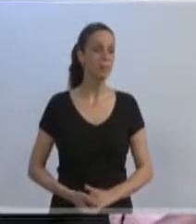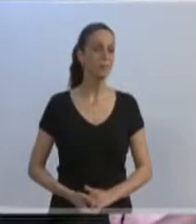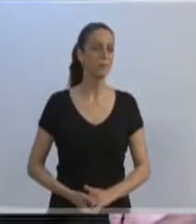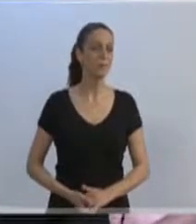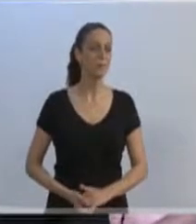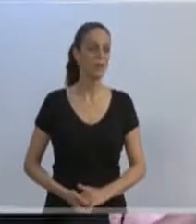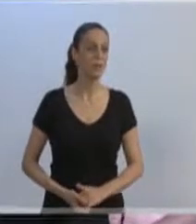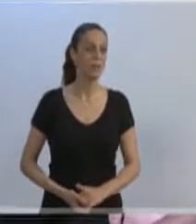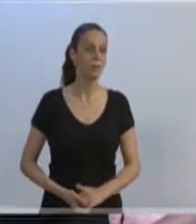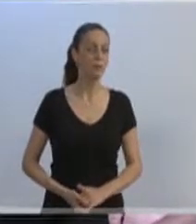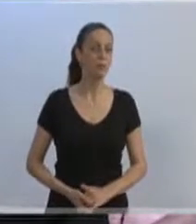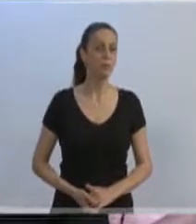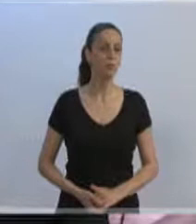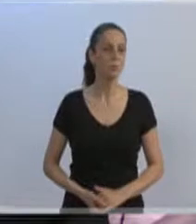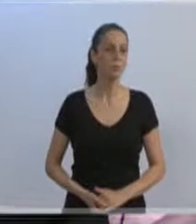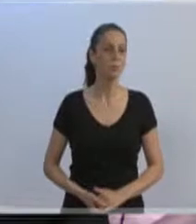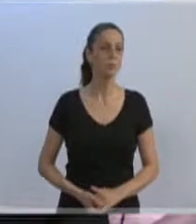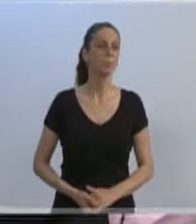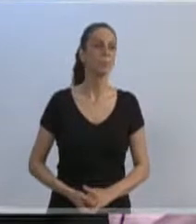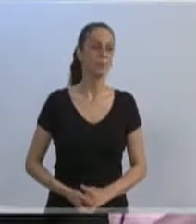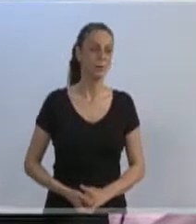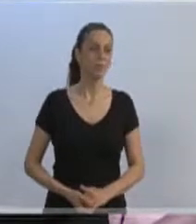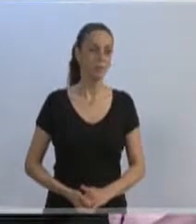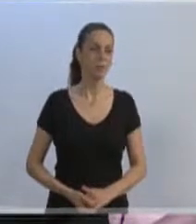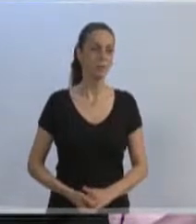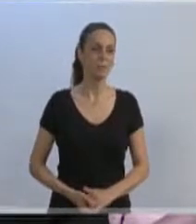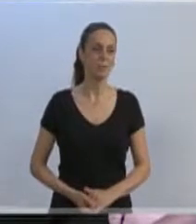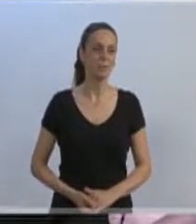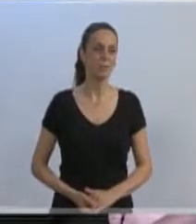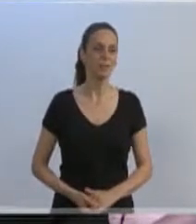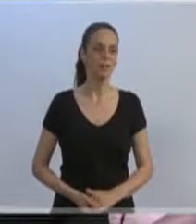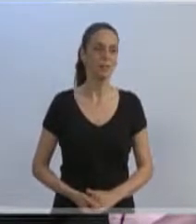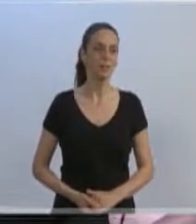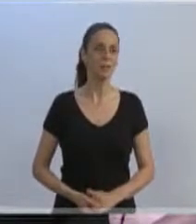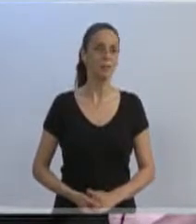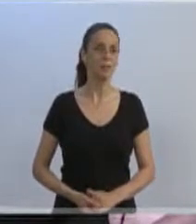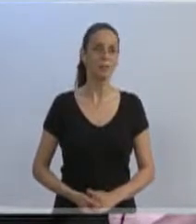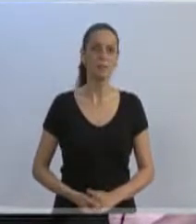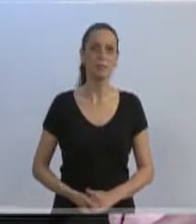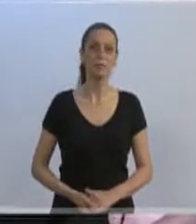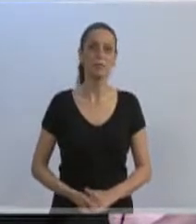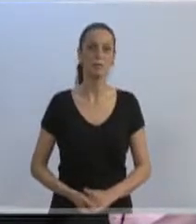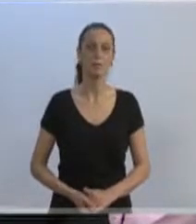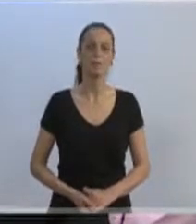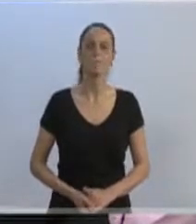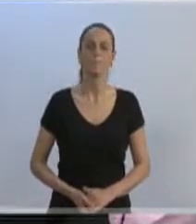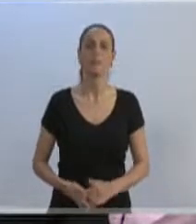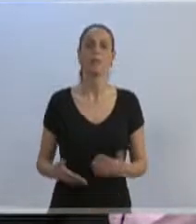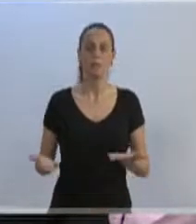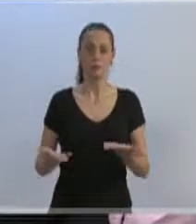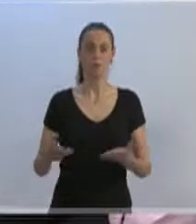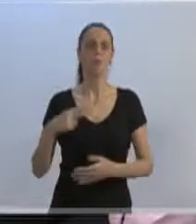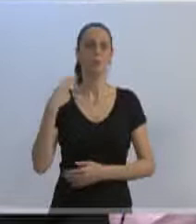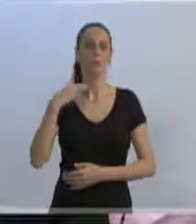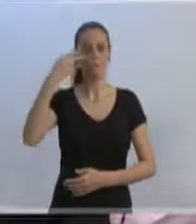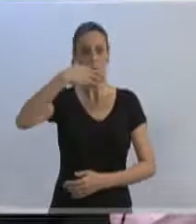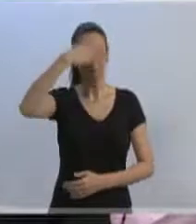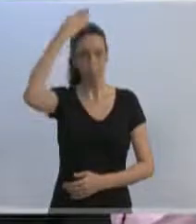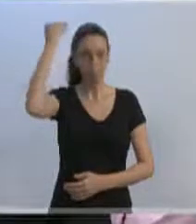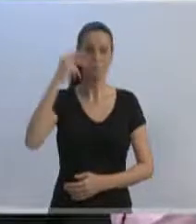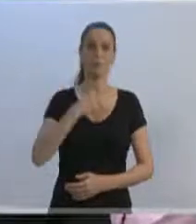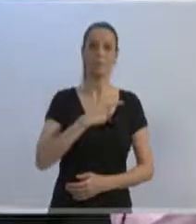muito bem vamos ouvir agora o vereador alexandre matias que representa o bloco parlamentar